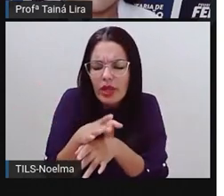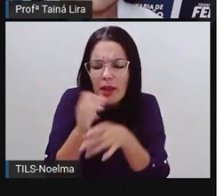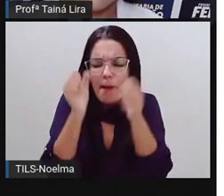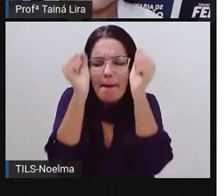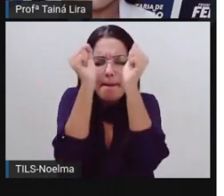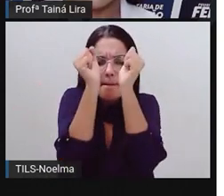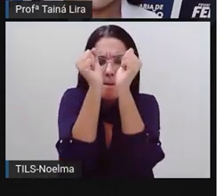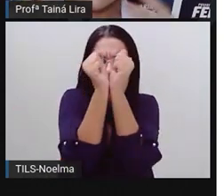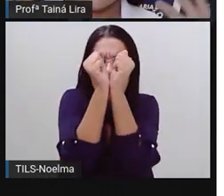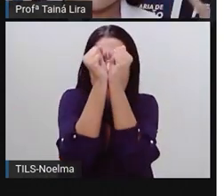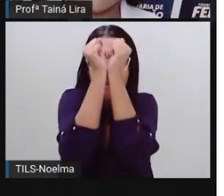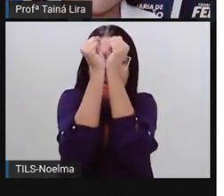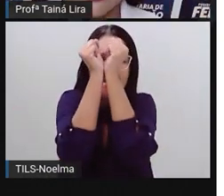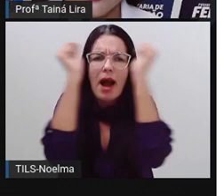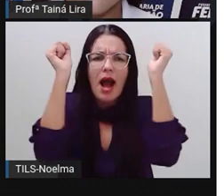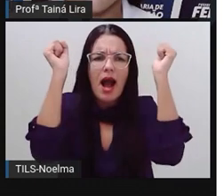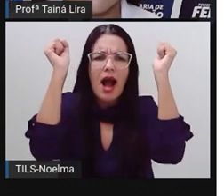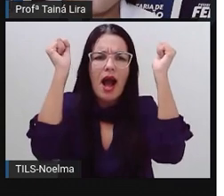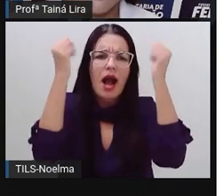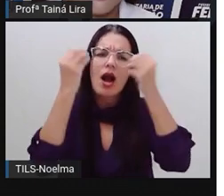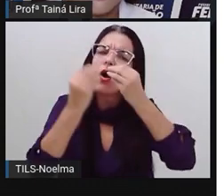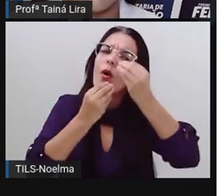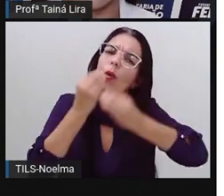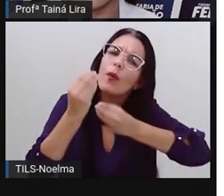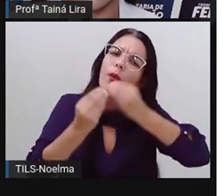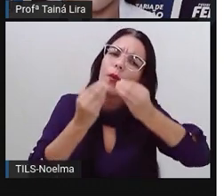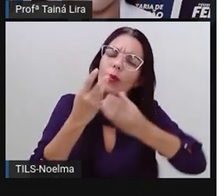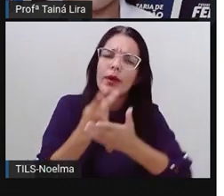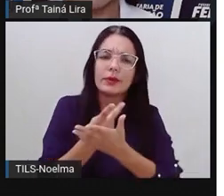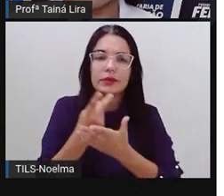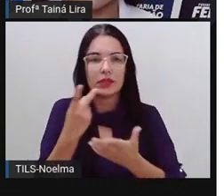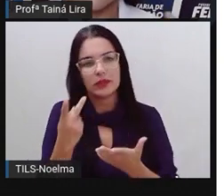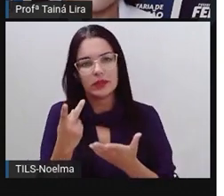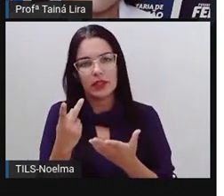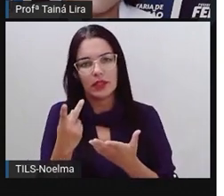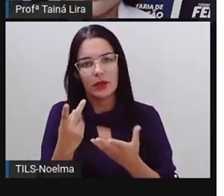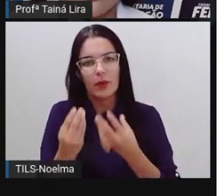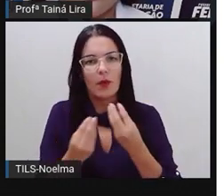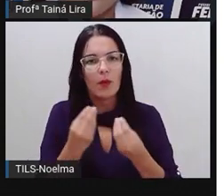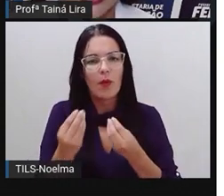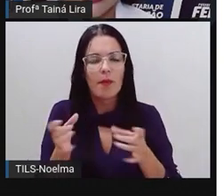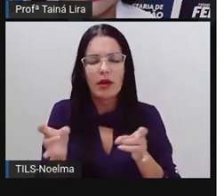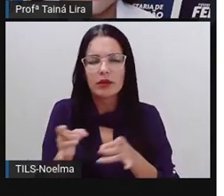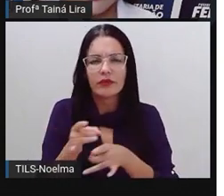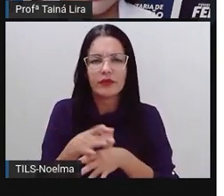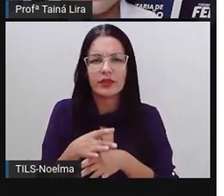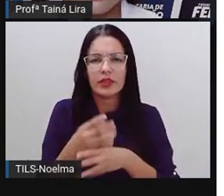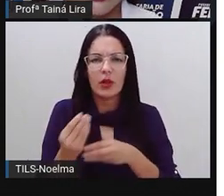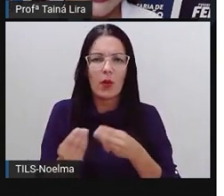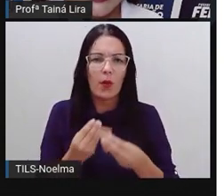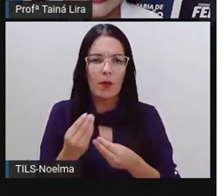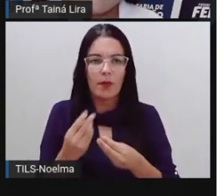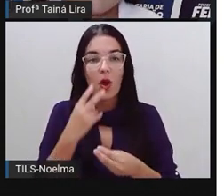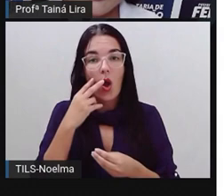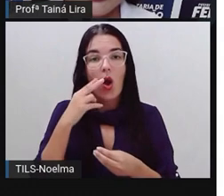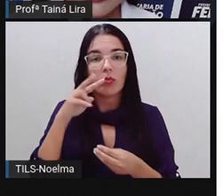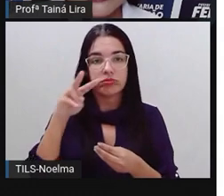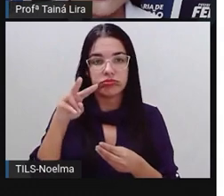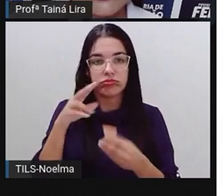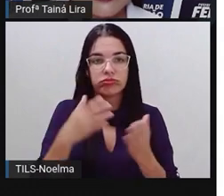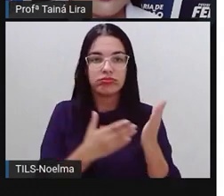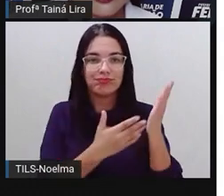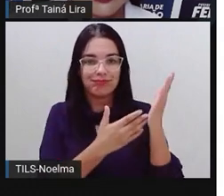essa questão de escravizar esses africanos pro como foi que isso teve fim Então olha lá